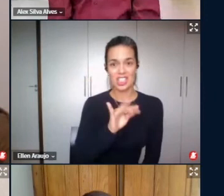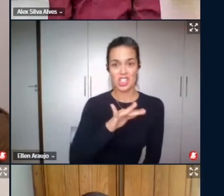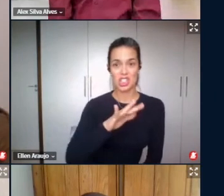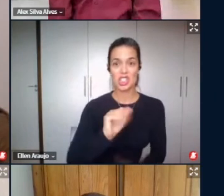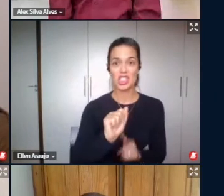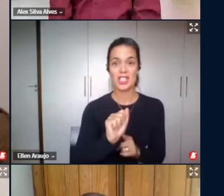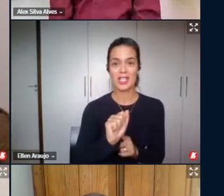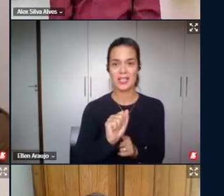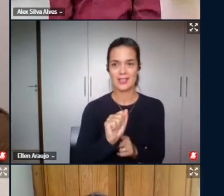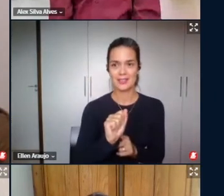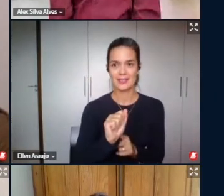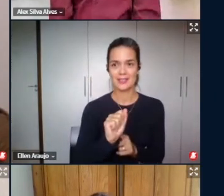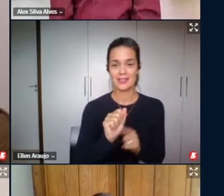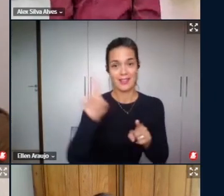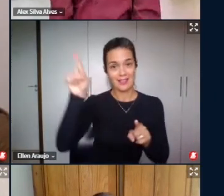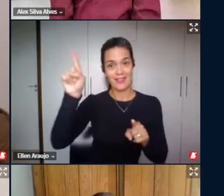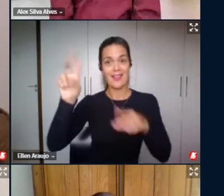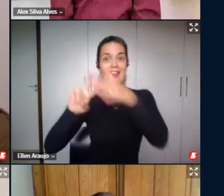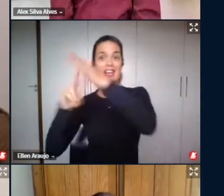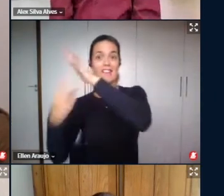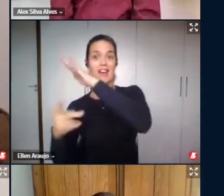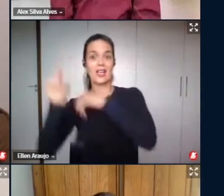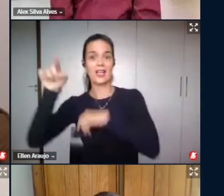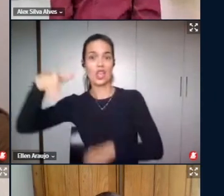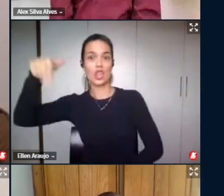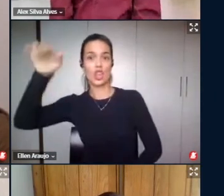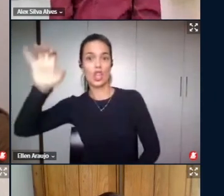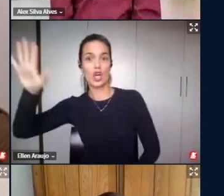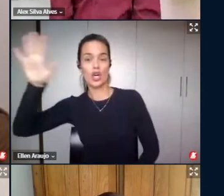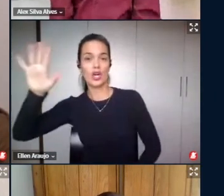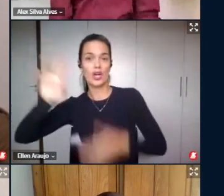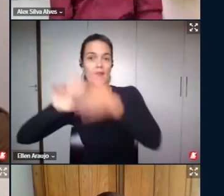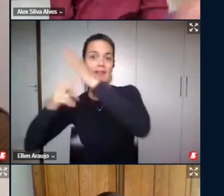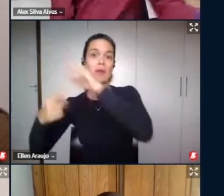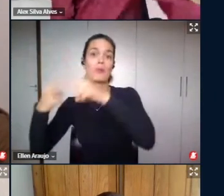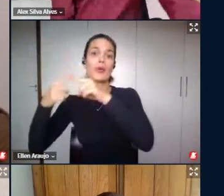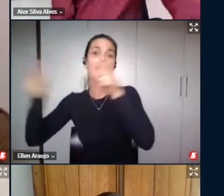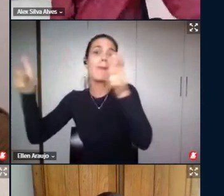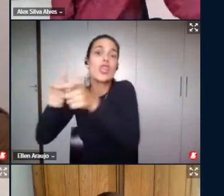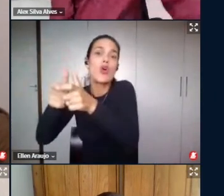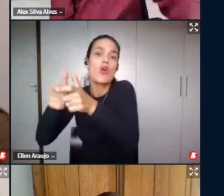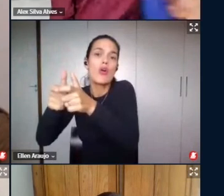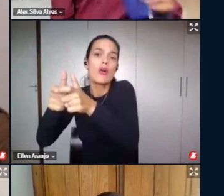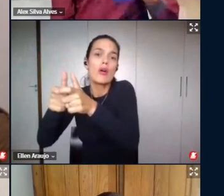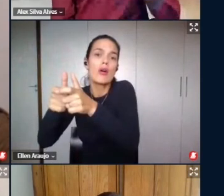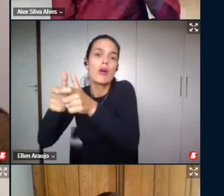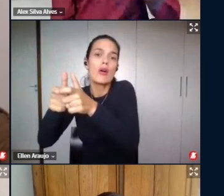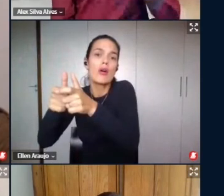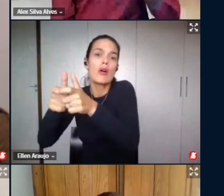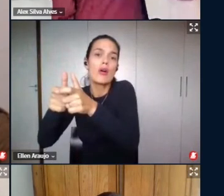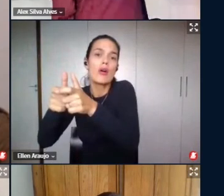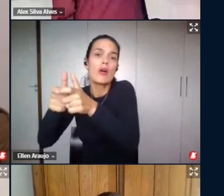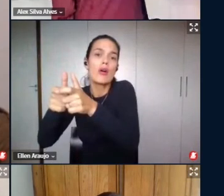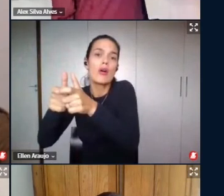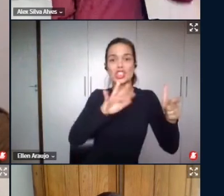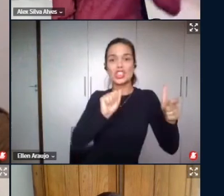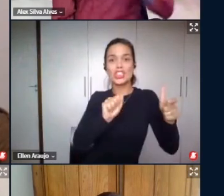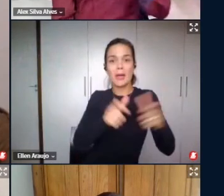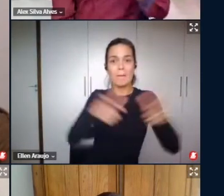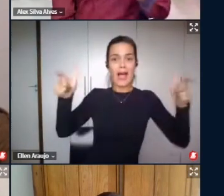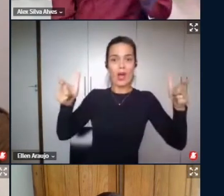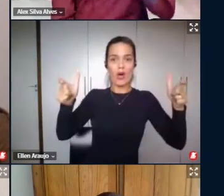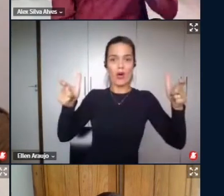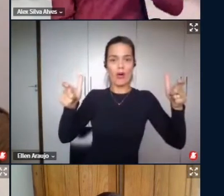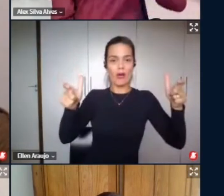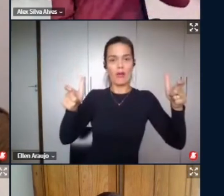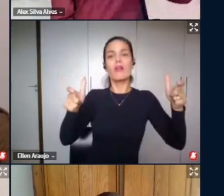como tia e tem uma frequência, um menor número de falantes. Então, não fica uma discussão